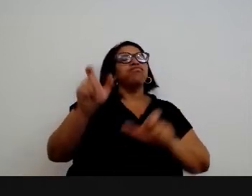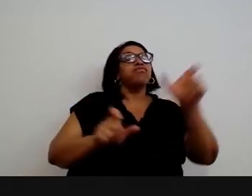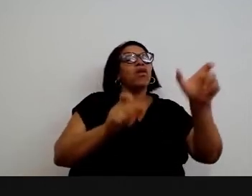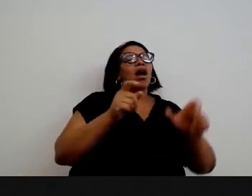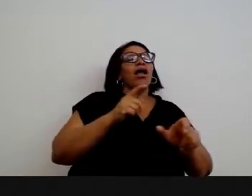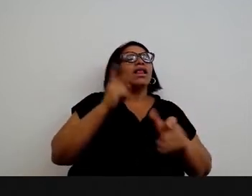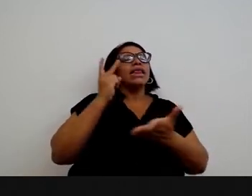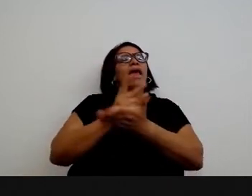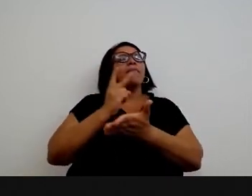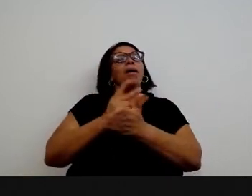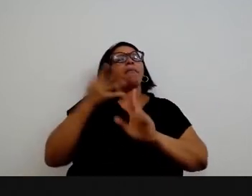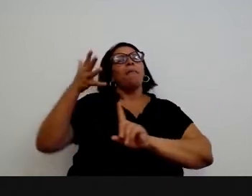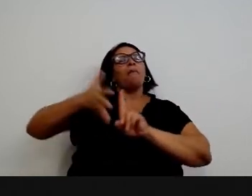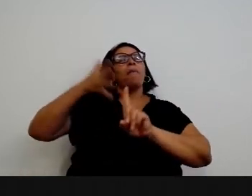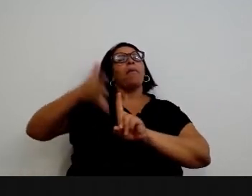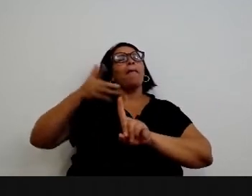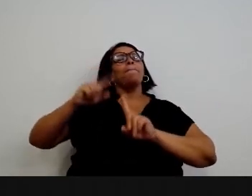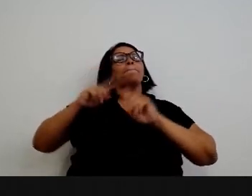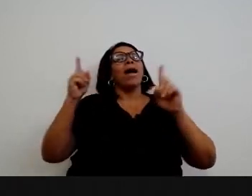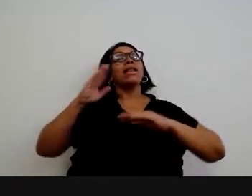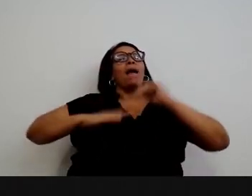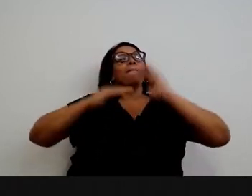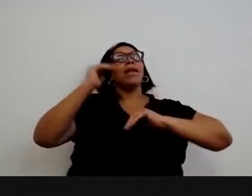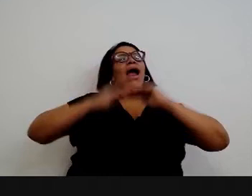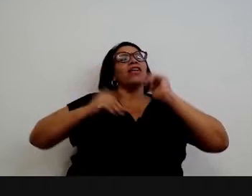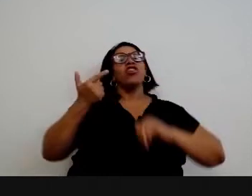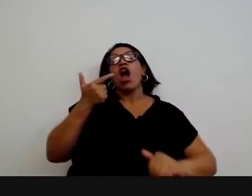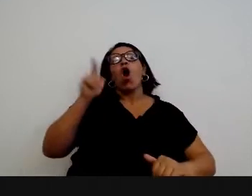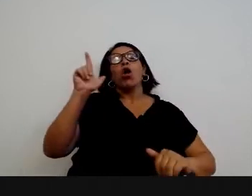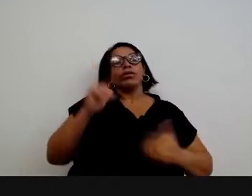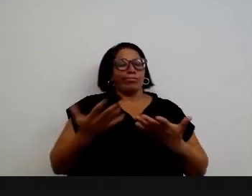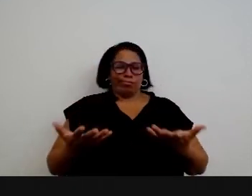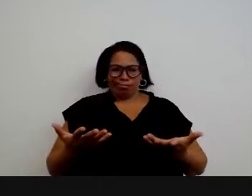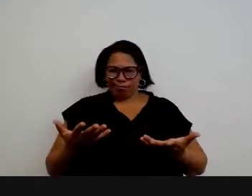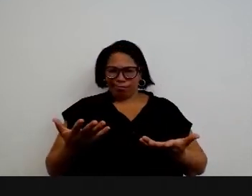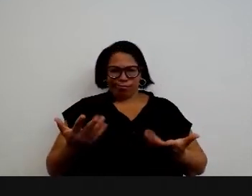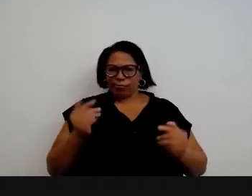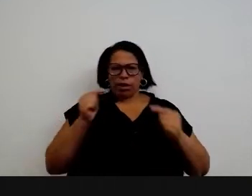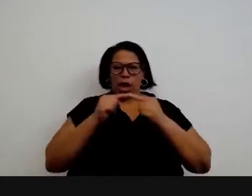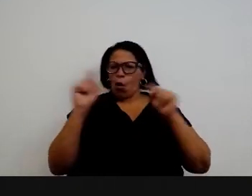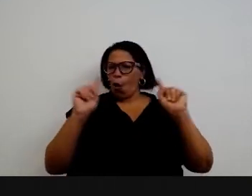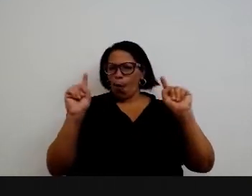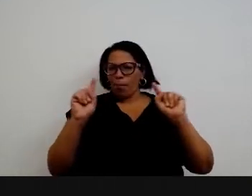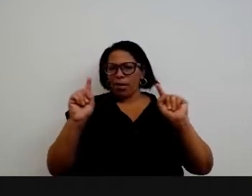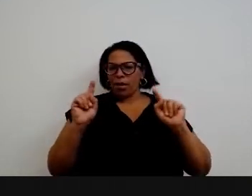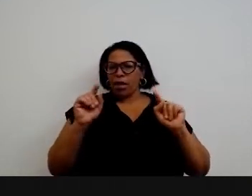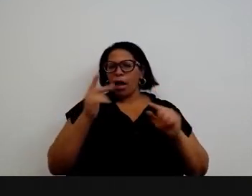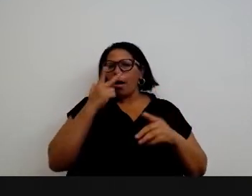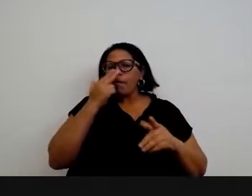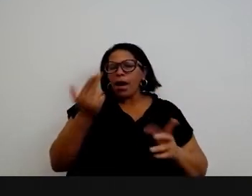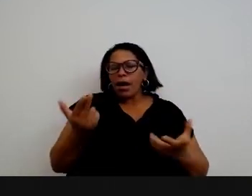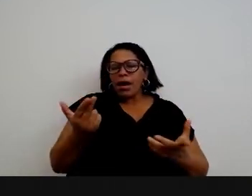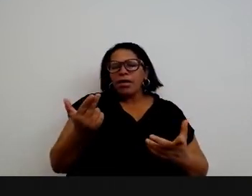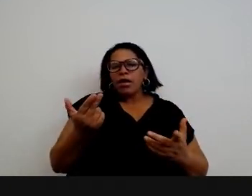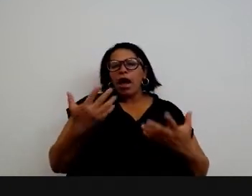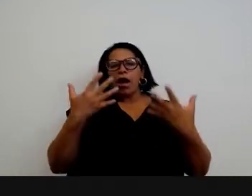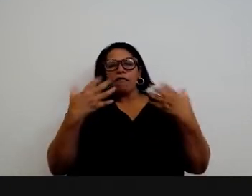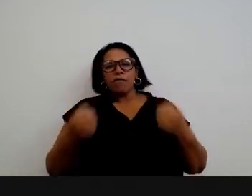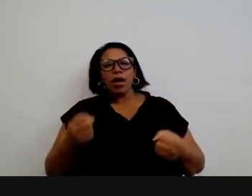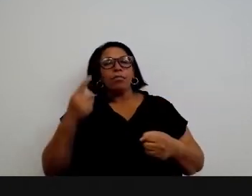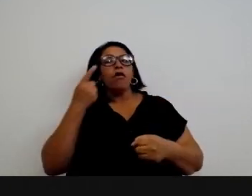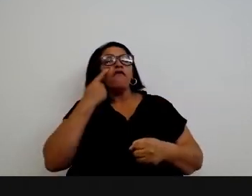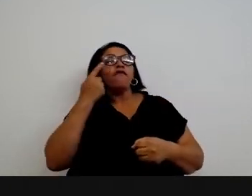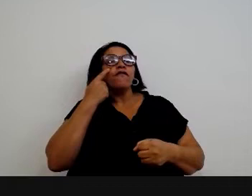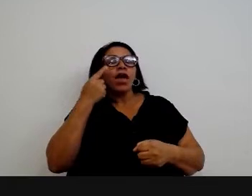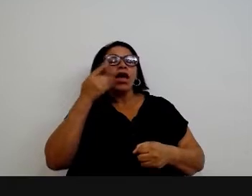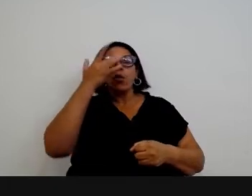outra, né? Então, quando um aluno, professora, pode ligar o ventilador, que é uma coisa muito simples, né? Vamos ver com o pessoal,